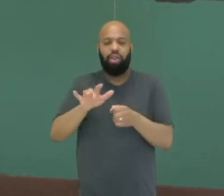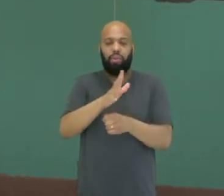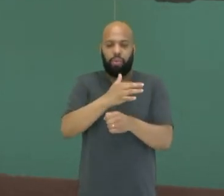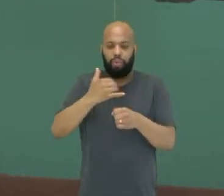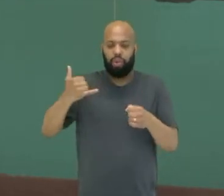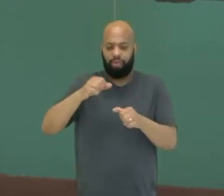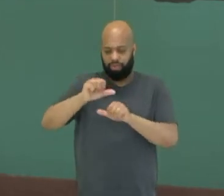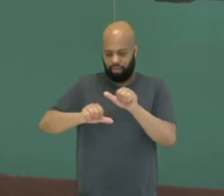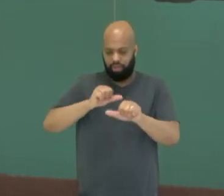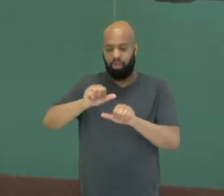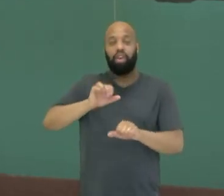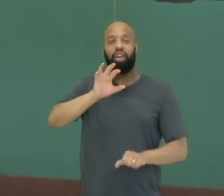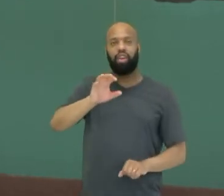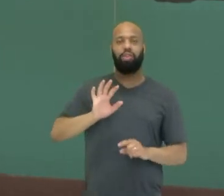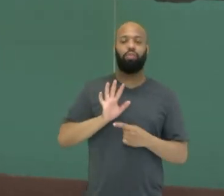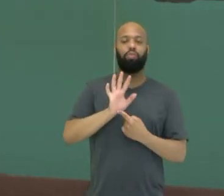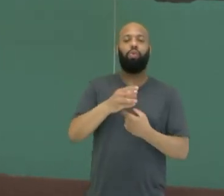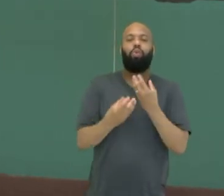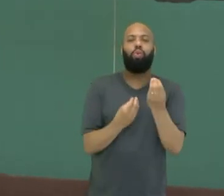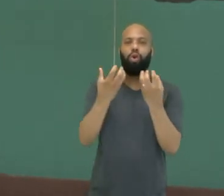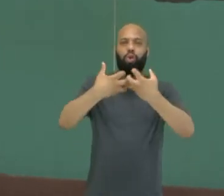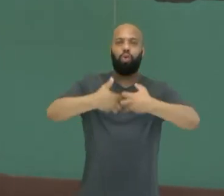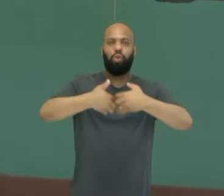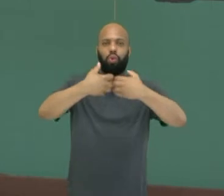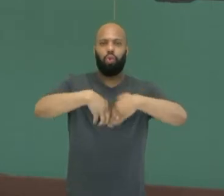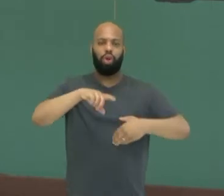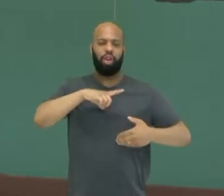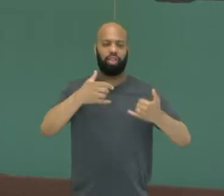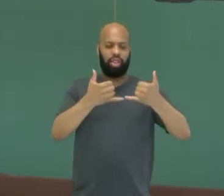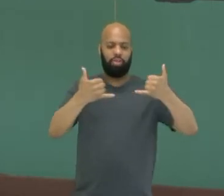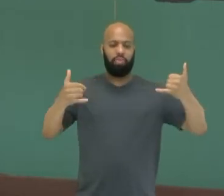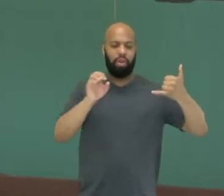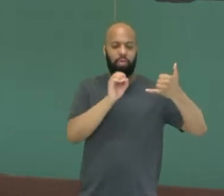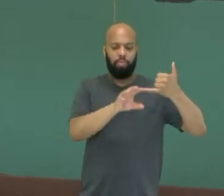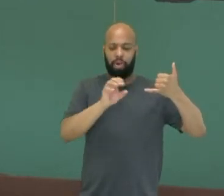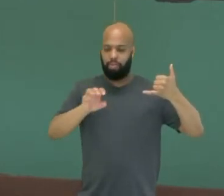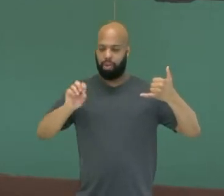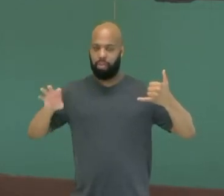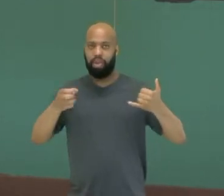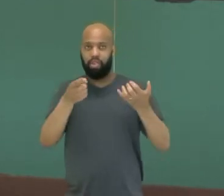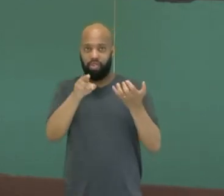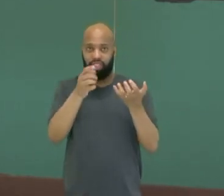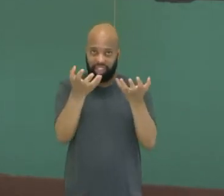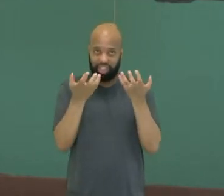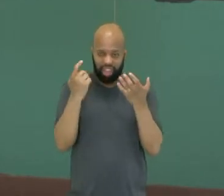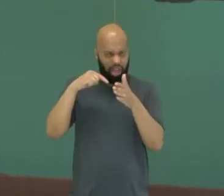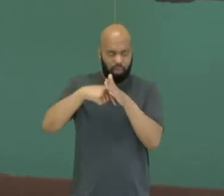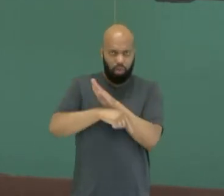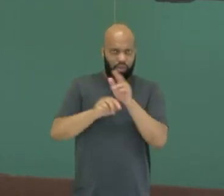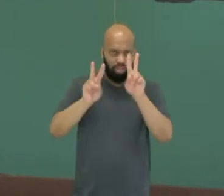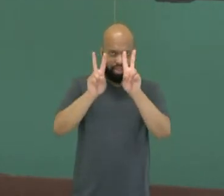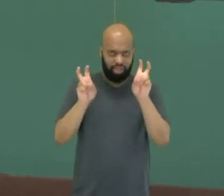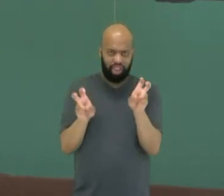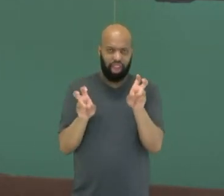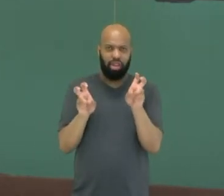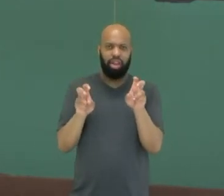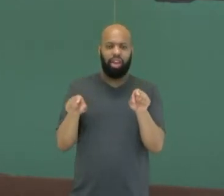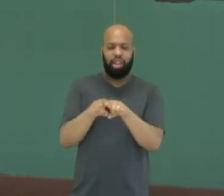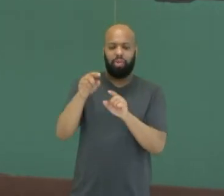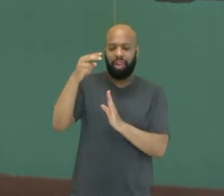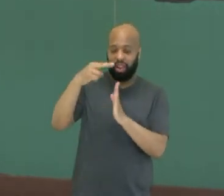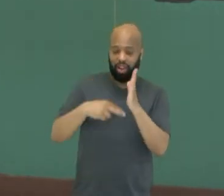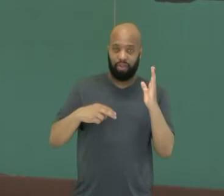o funcionamento das luzinhas de Natal. Tem que ter esses três elementos. Quer saber mais um pouco sobre essa reportagem? Fazer a leitura na